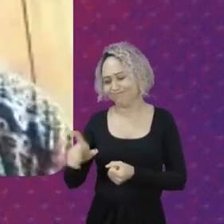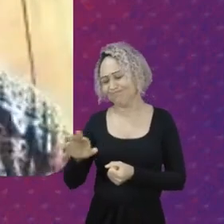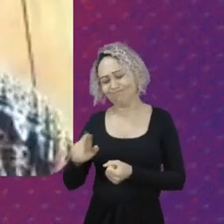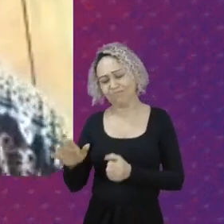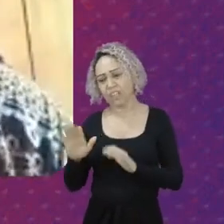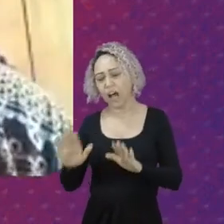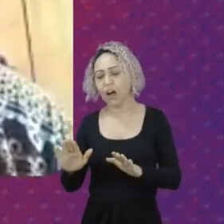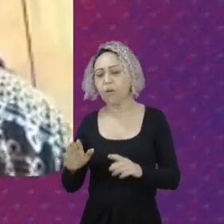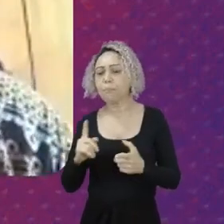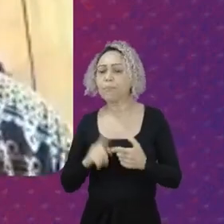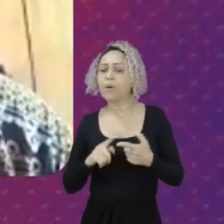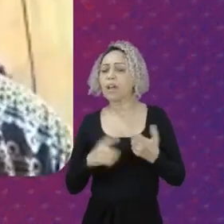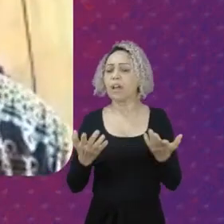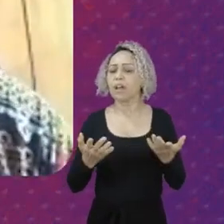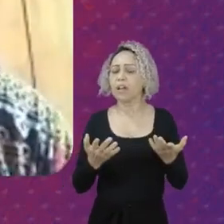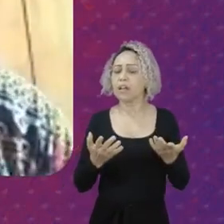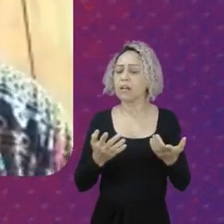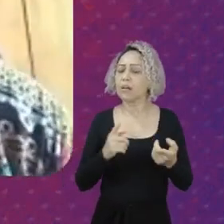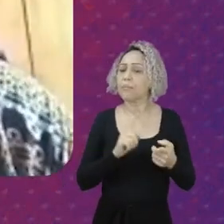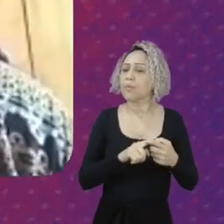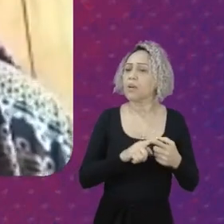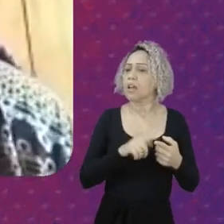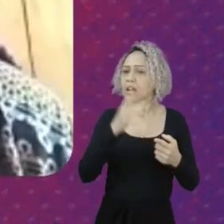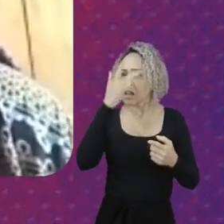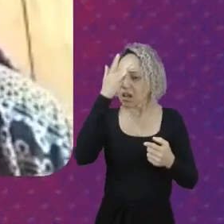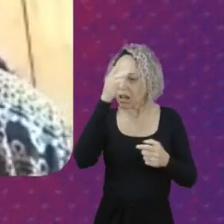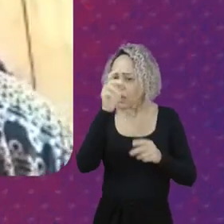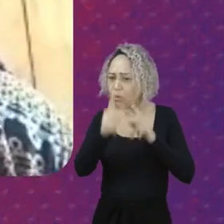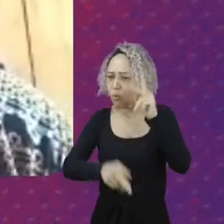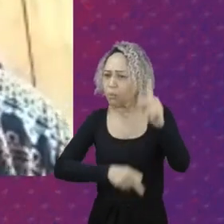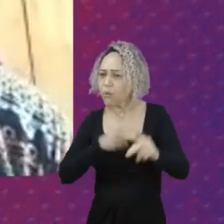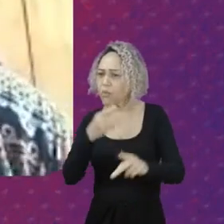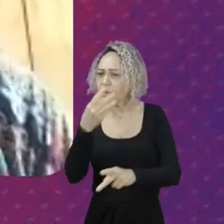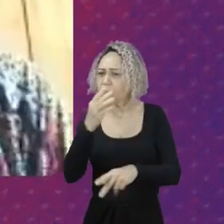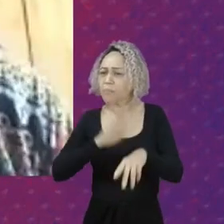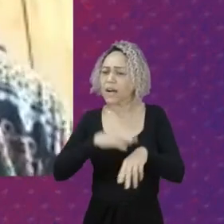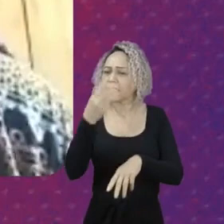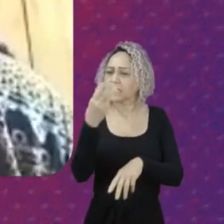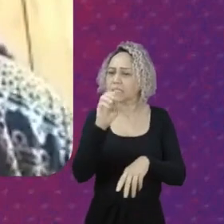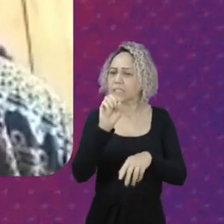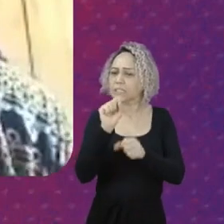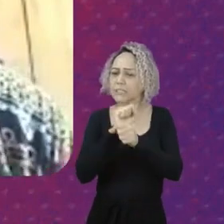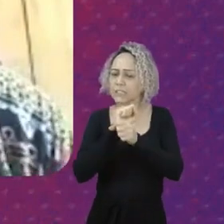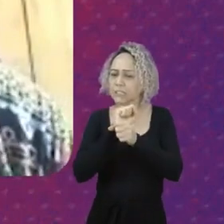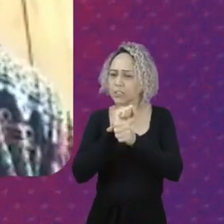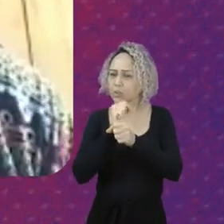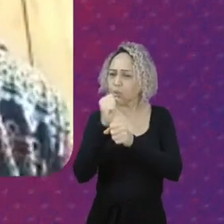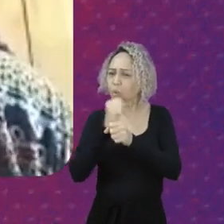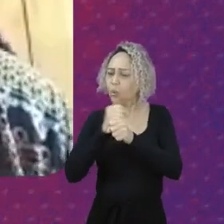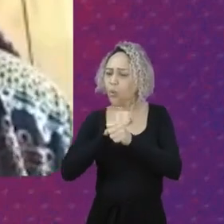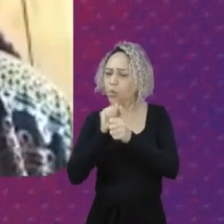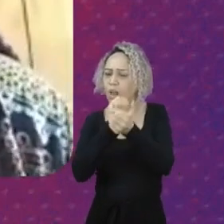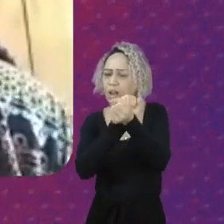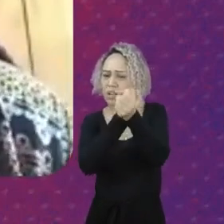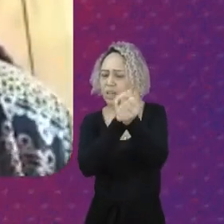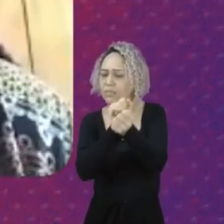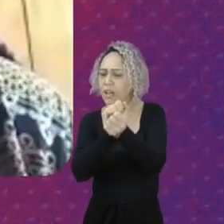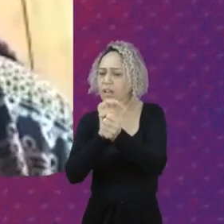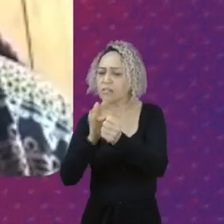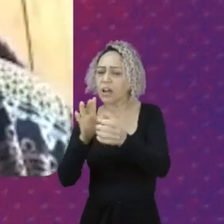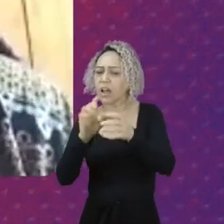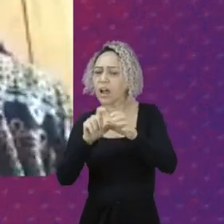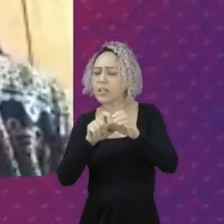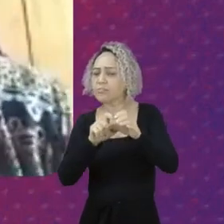E o processo de reparação mais básico, que é o da habitação, que é a possibilidade